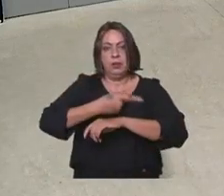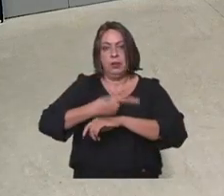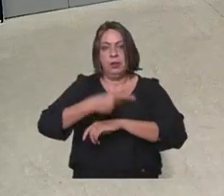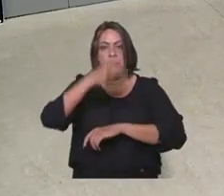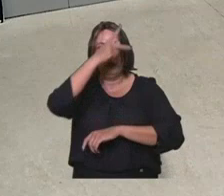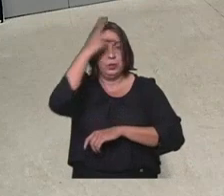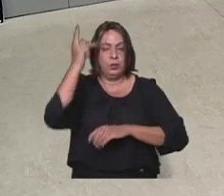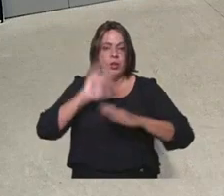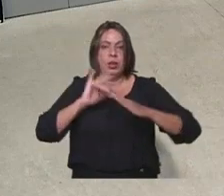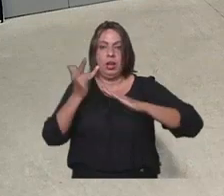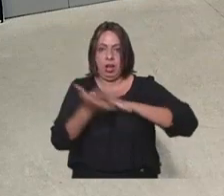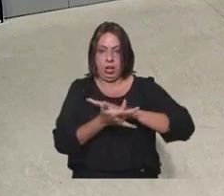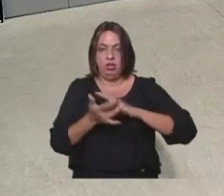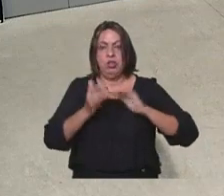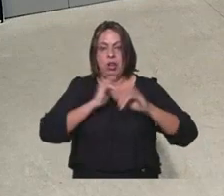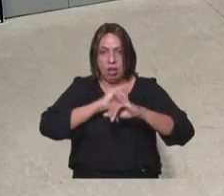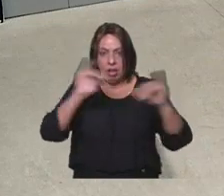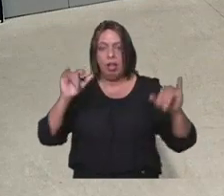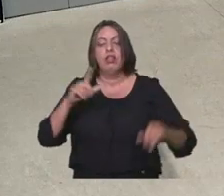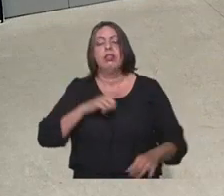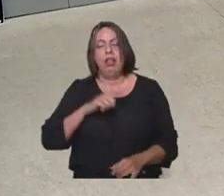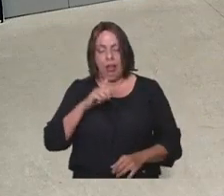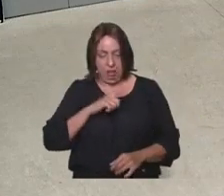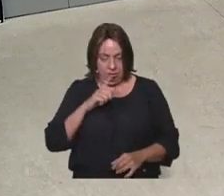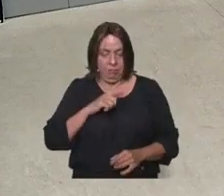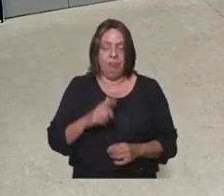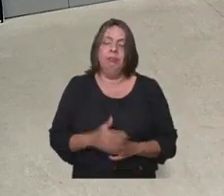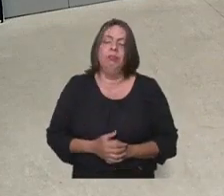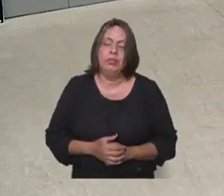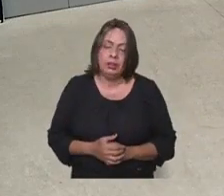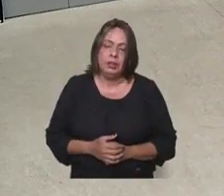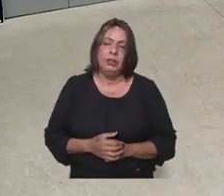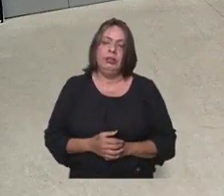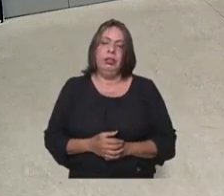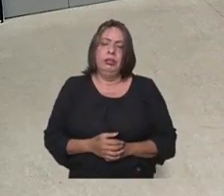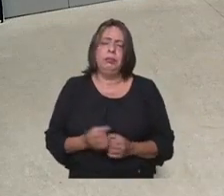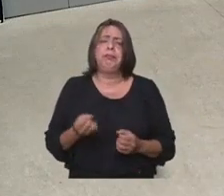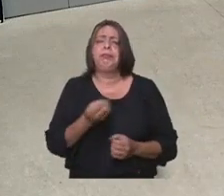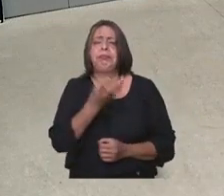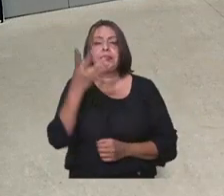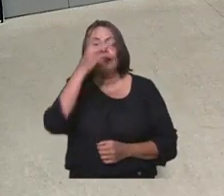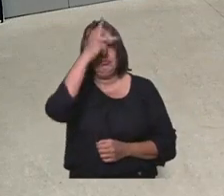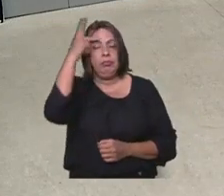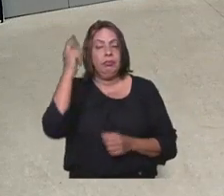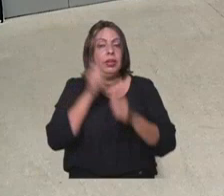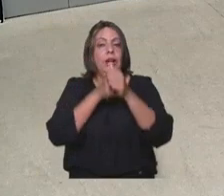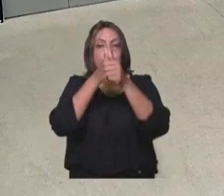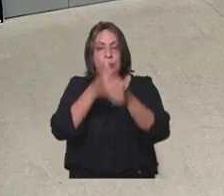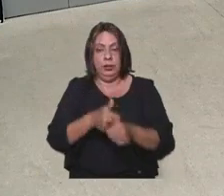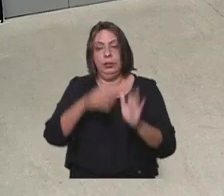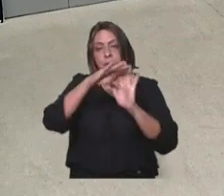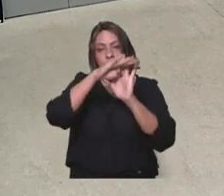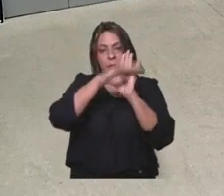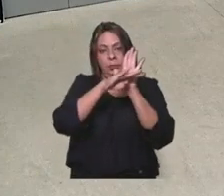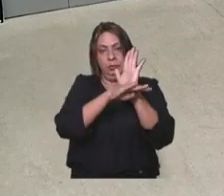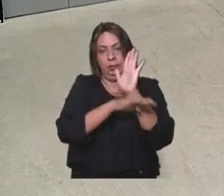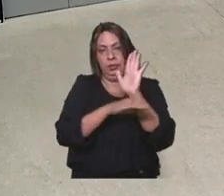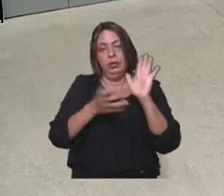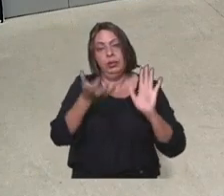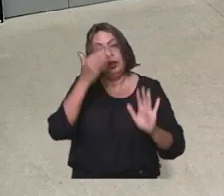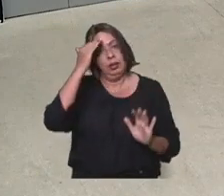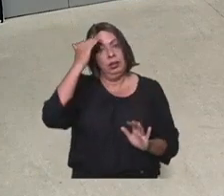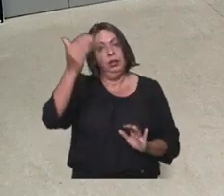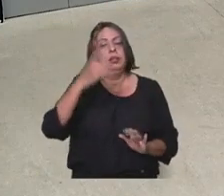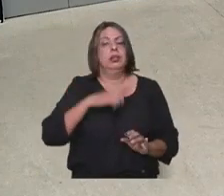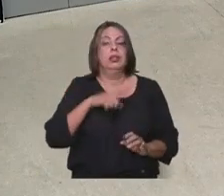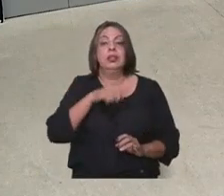redes mandando recado, Jaque? Tem, olha, vou te falar, tem muita gente acompanhando aí a nossa programação, viu? Quero agradecer a